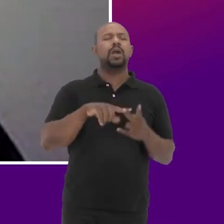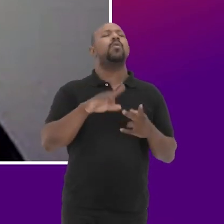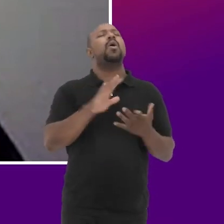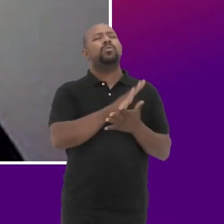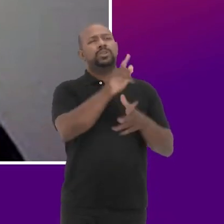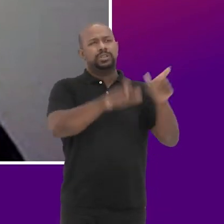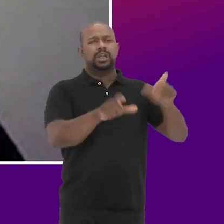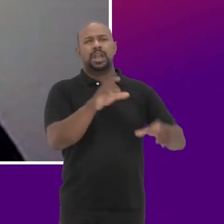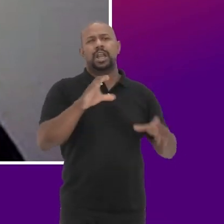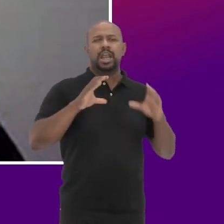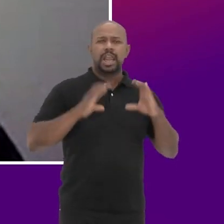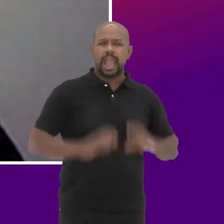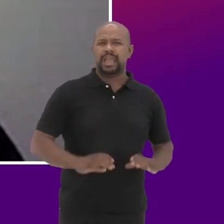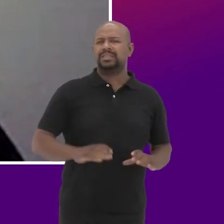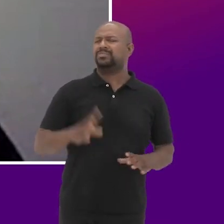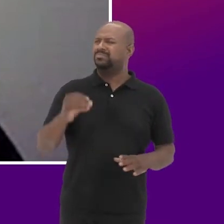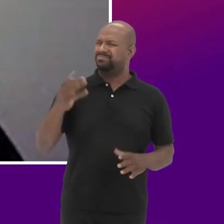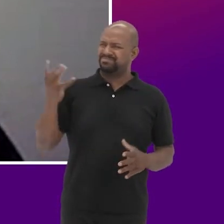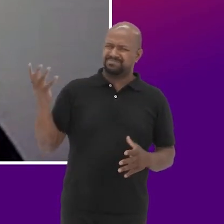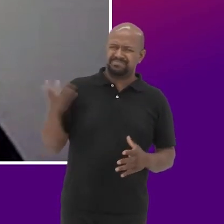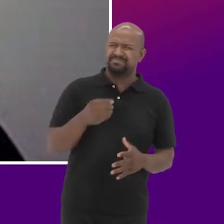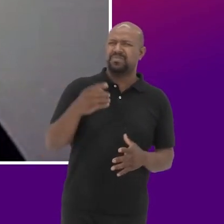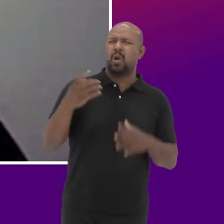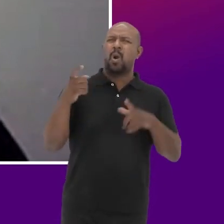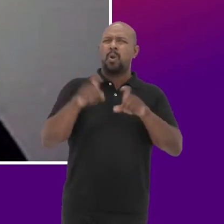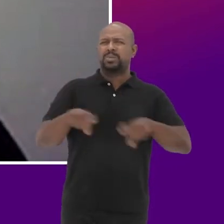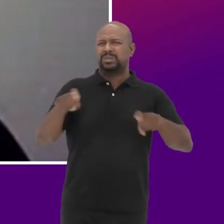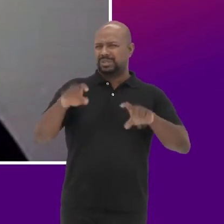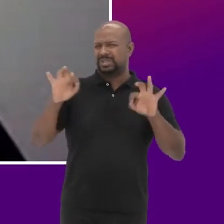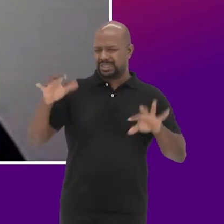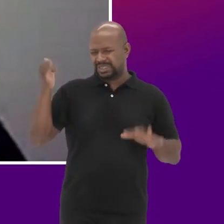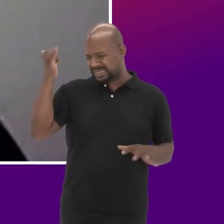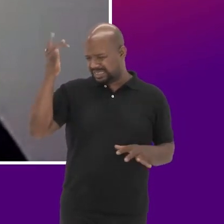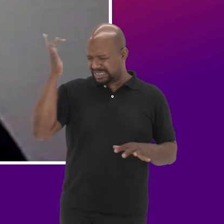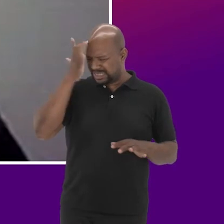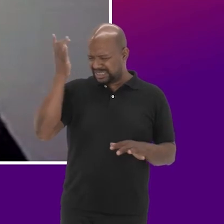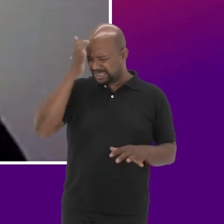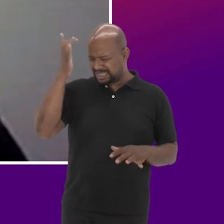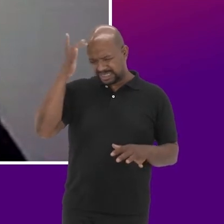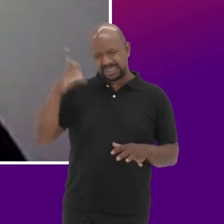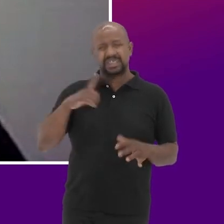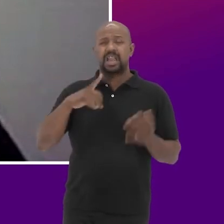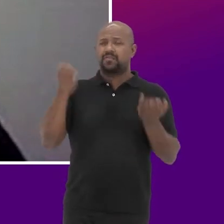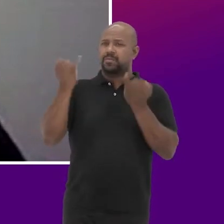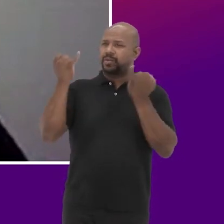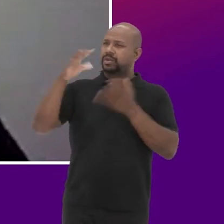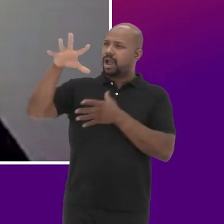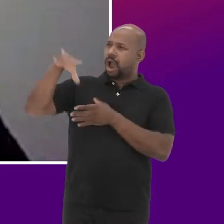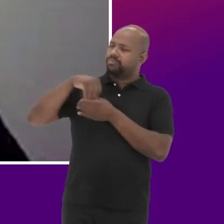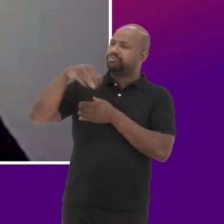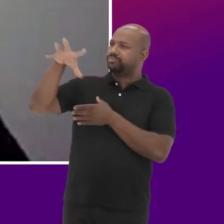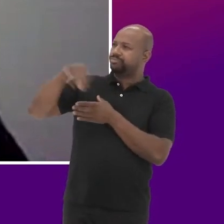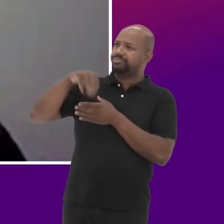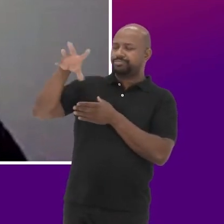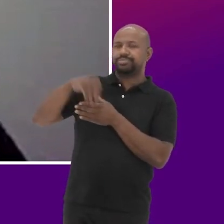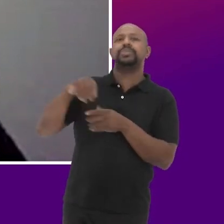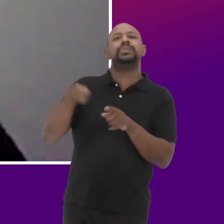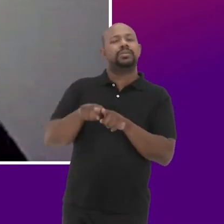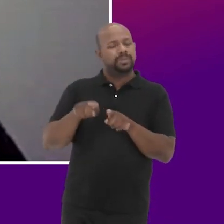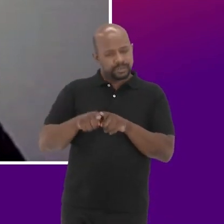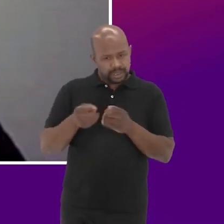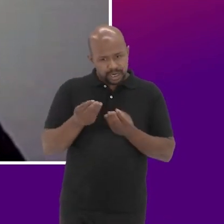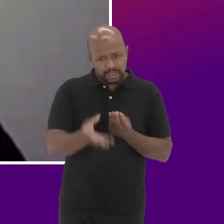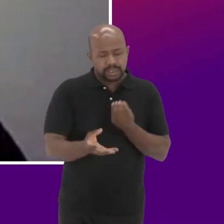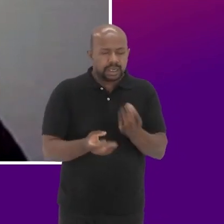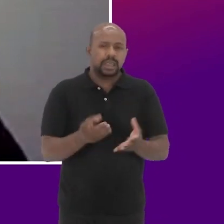grandes provedores de informações meteorológicas que agregam informação ao nosso banco de dados, e a gente também